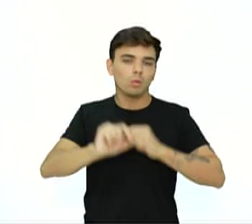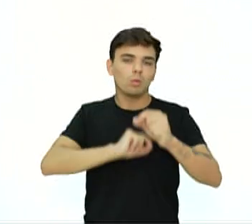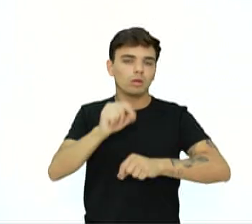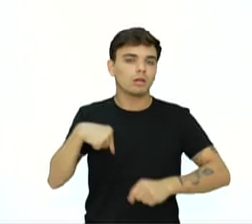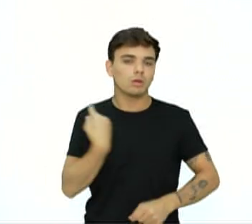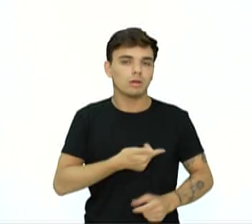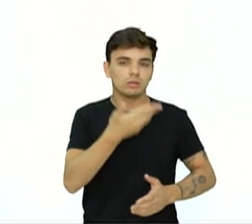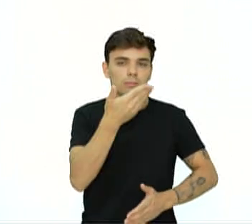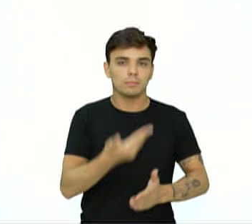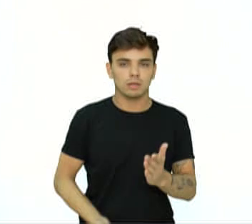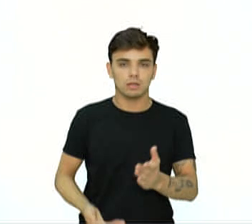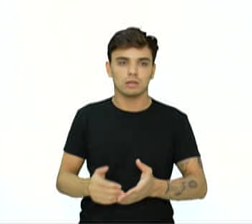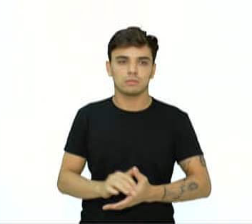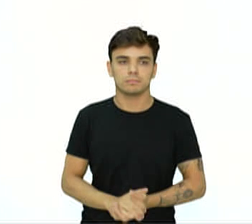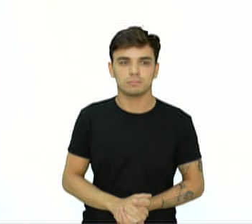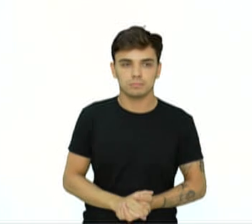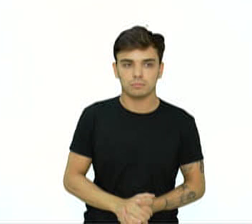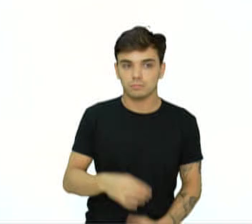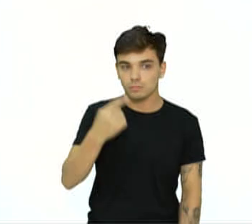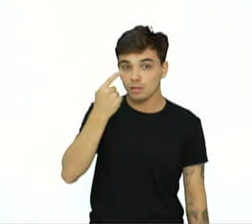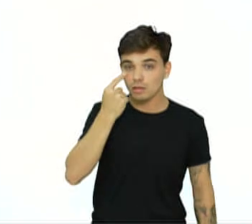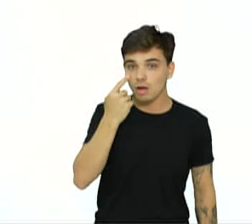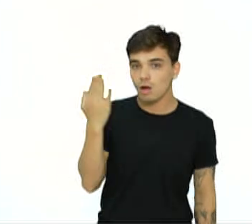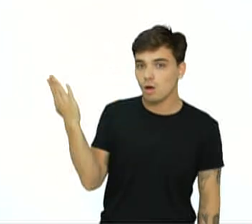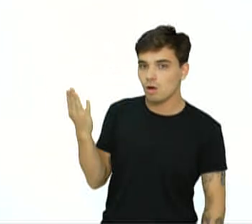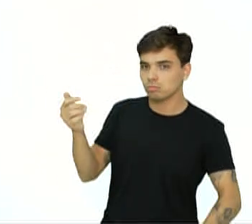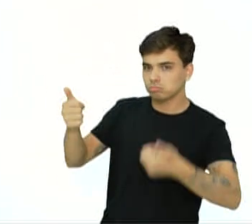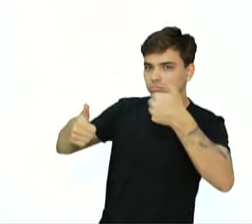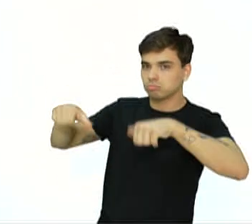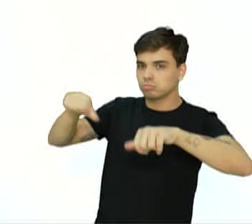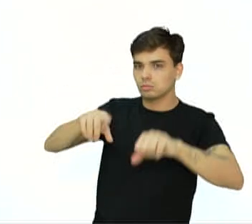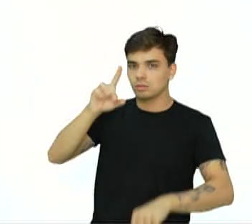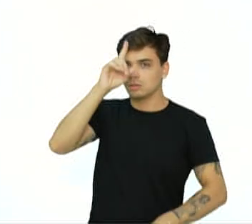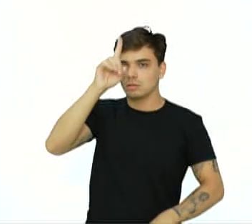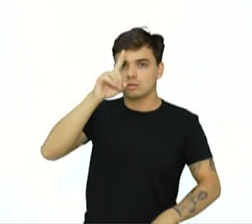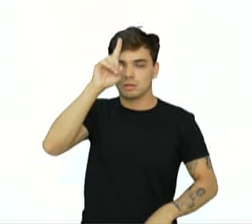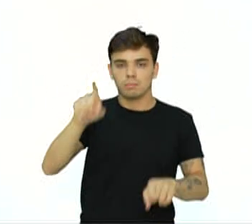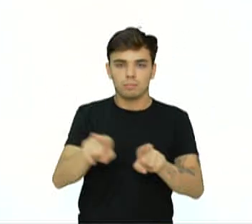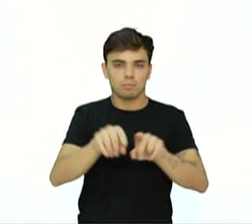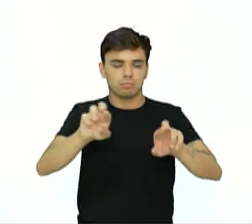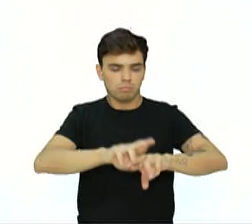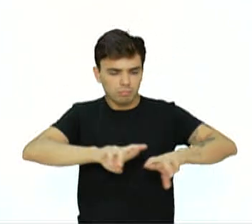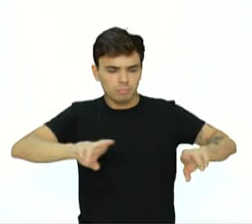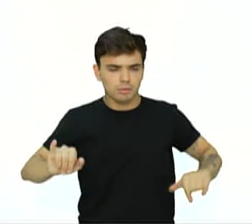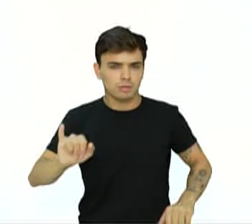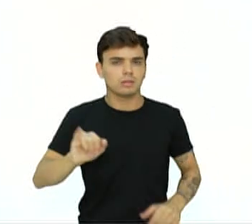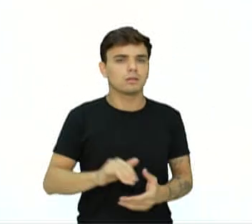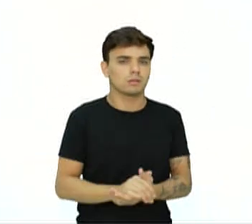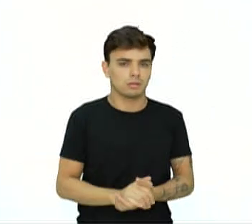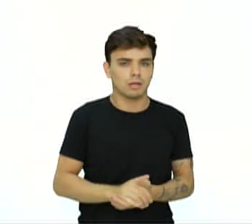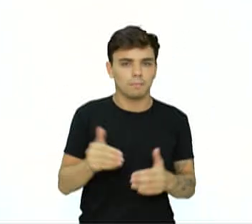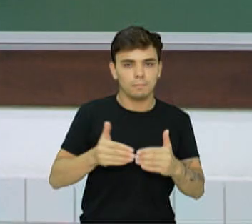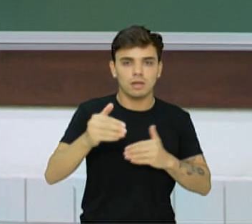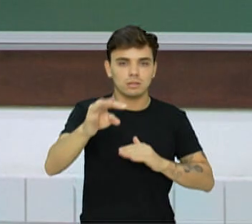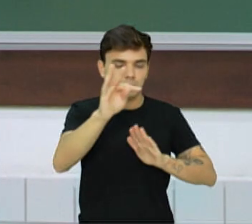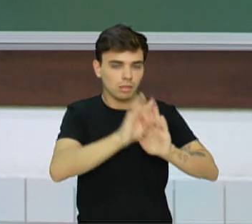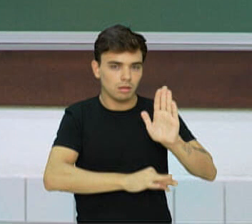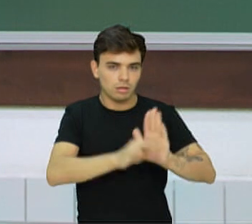está perdendo com isso? Vamos analisar a ideia de indiferença a partir de um